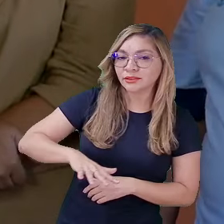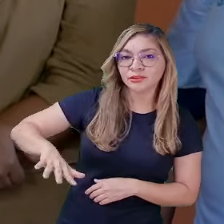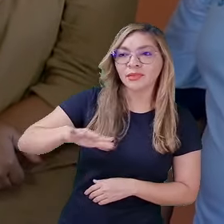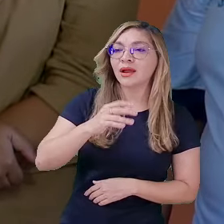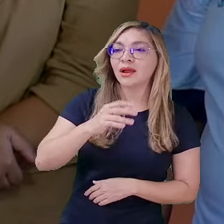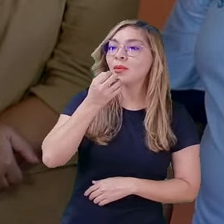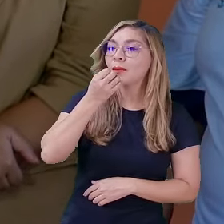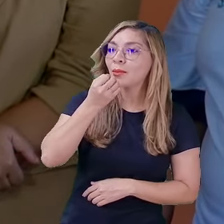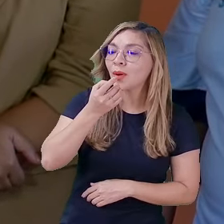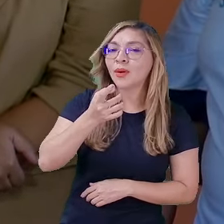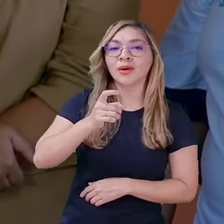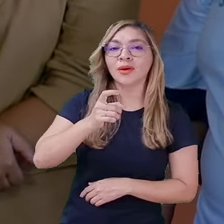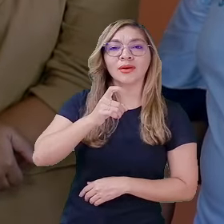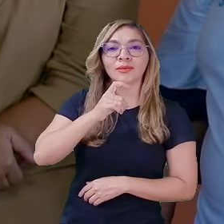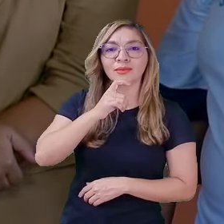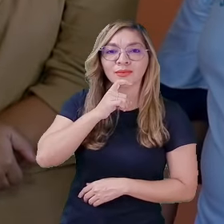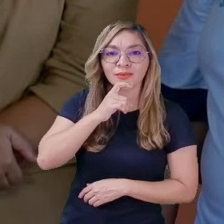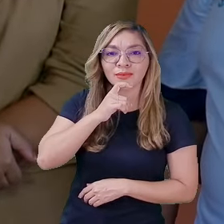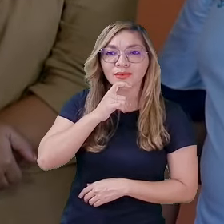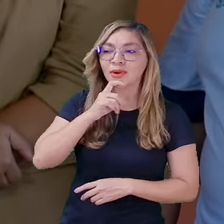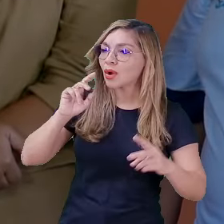ventilação, lá dentro tudo